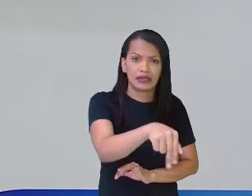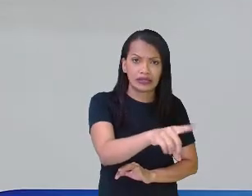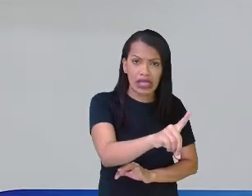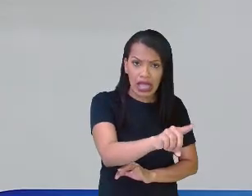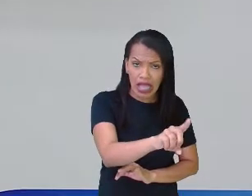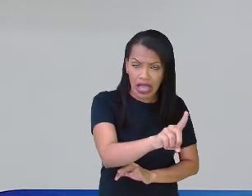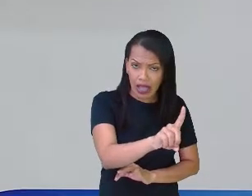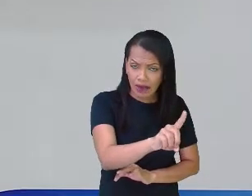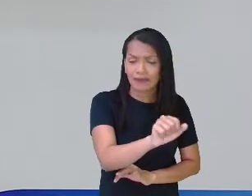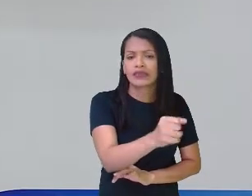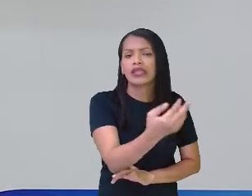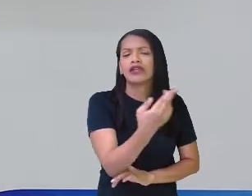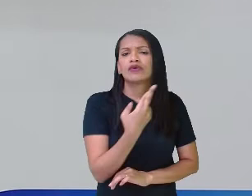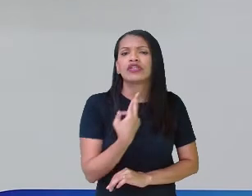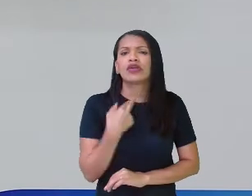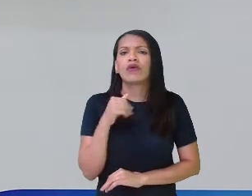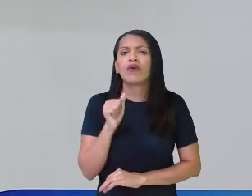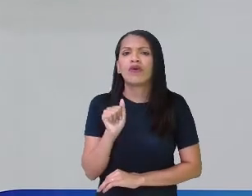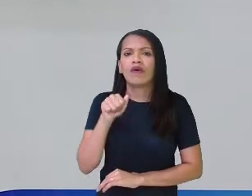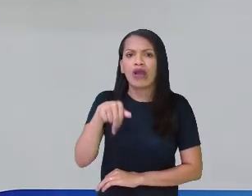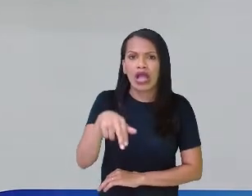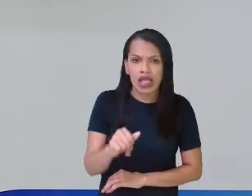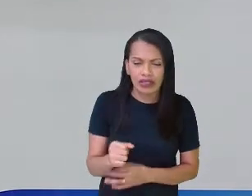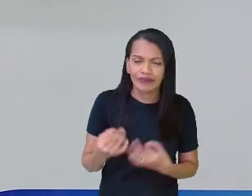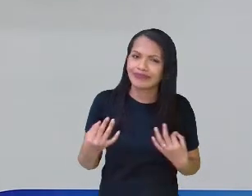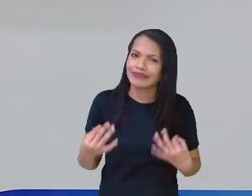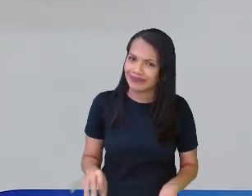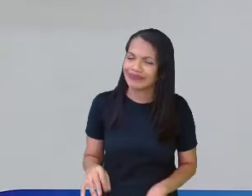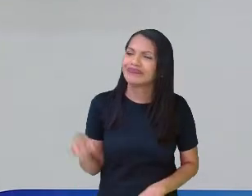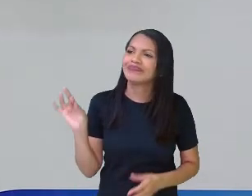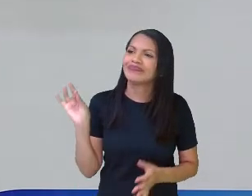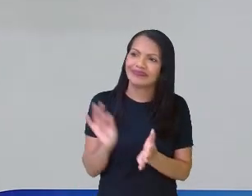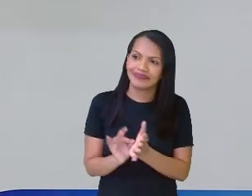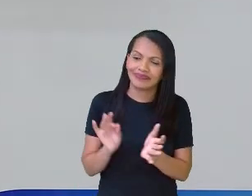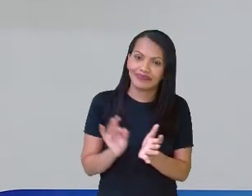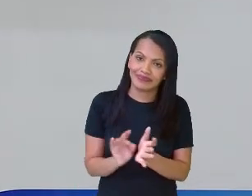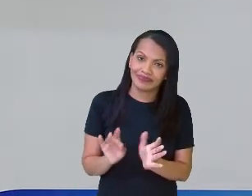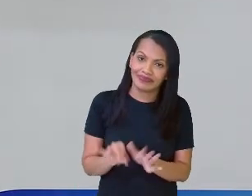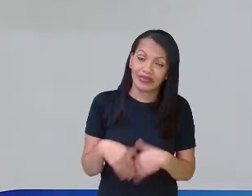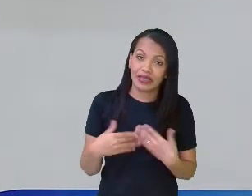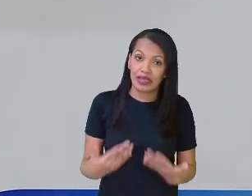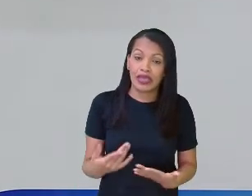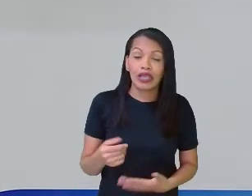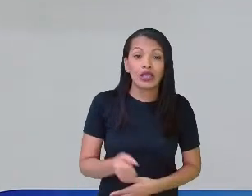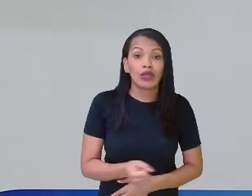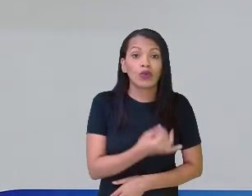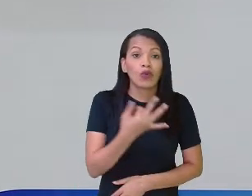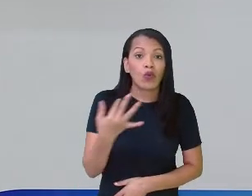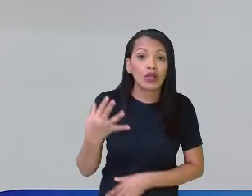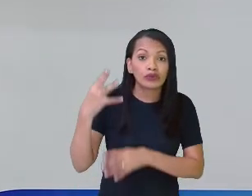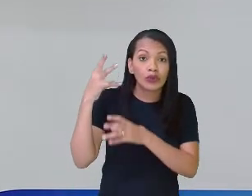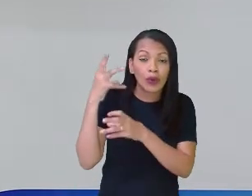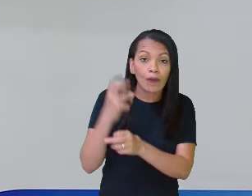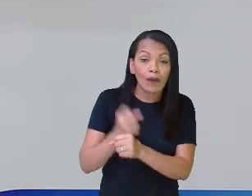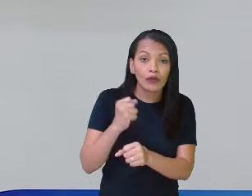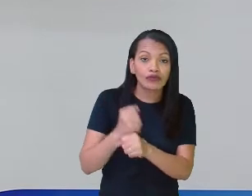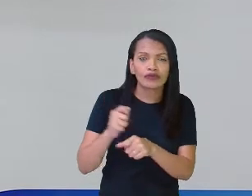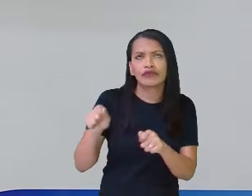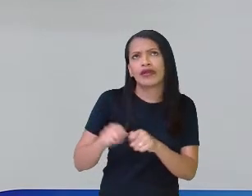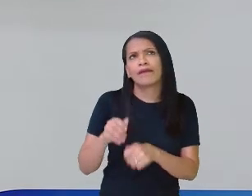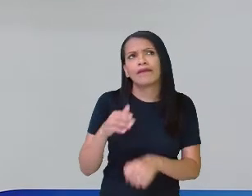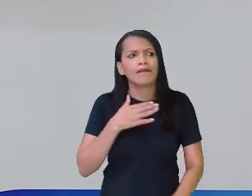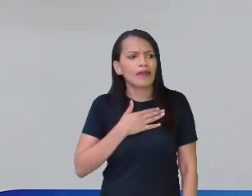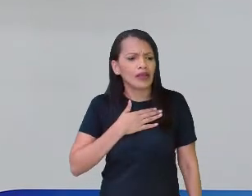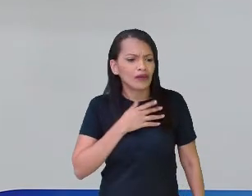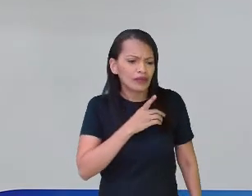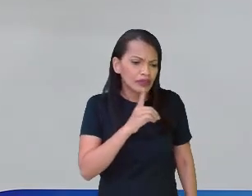Dificuldade nenhuma. Foi Ana, realmente. E quantos pontos ela fez? Meu Deus, professora,